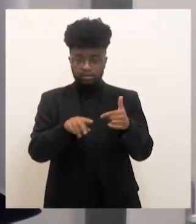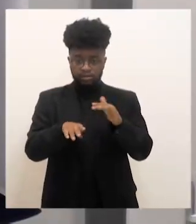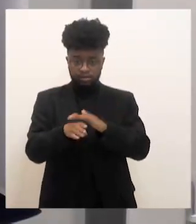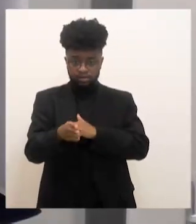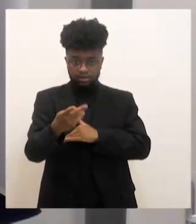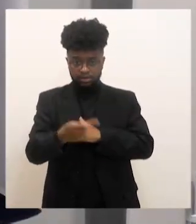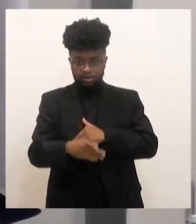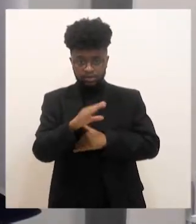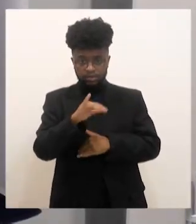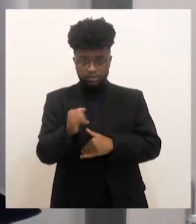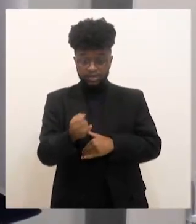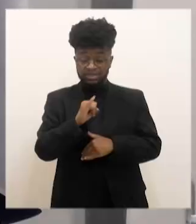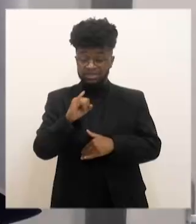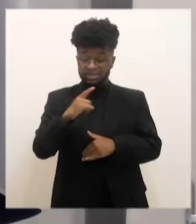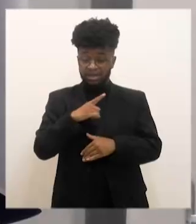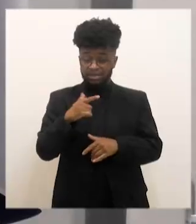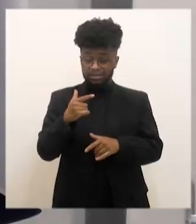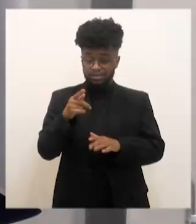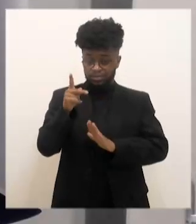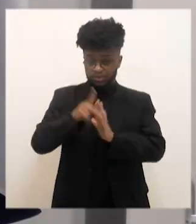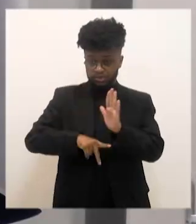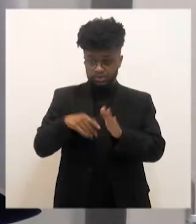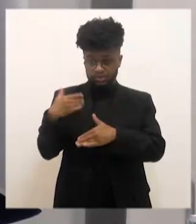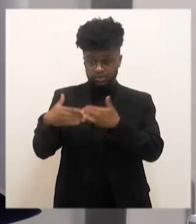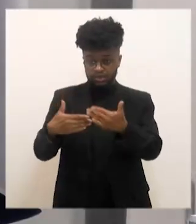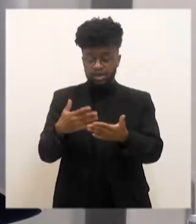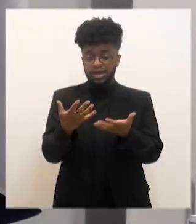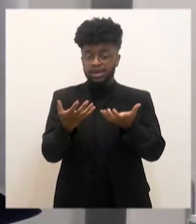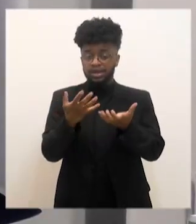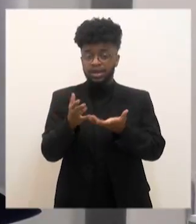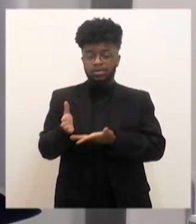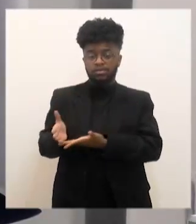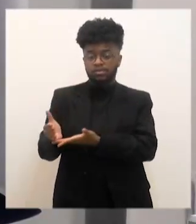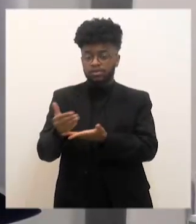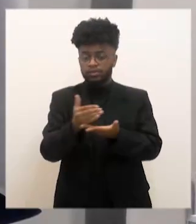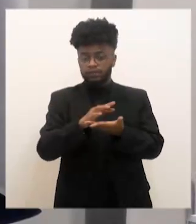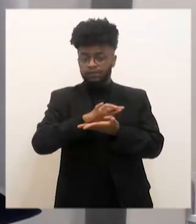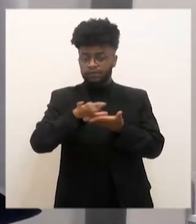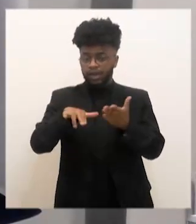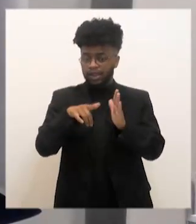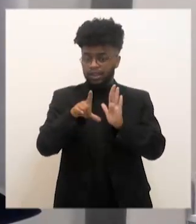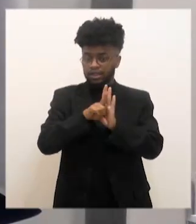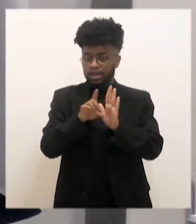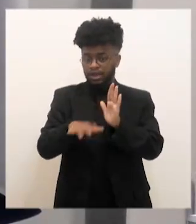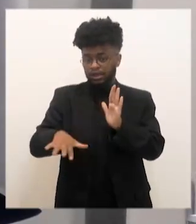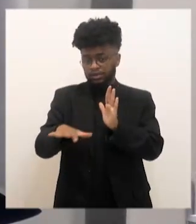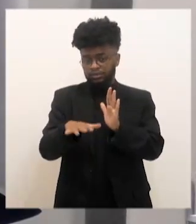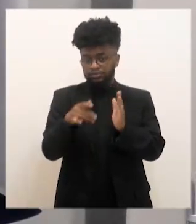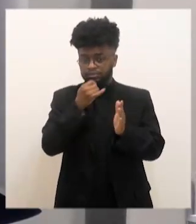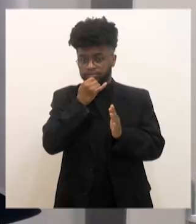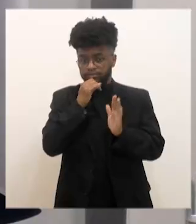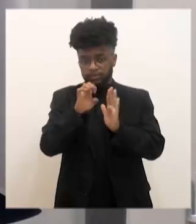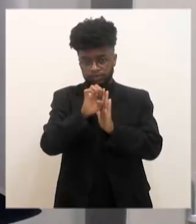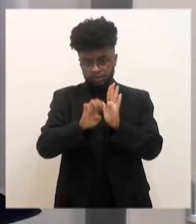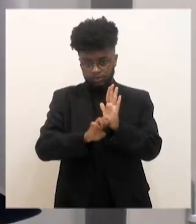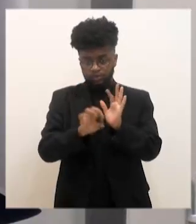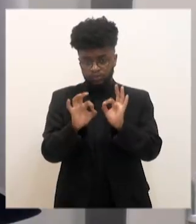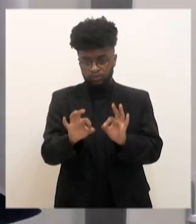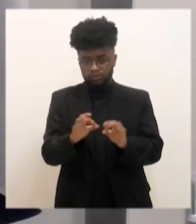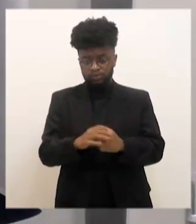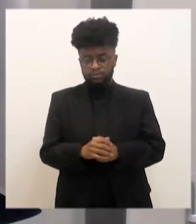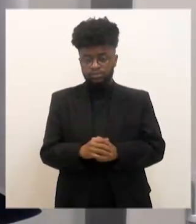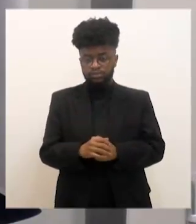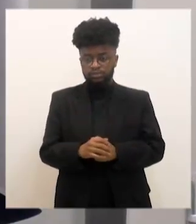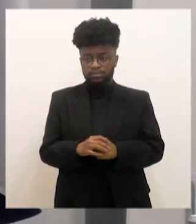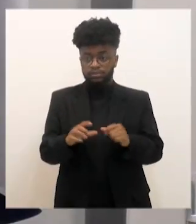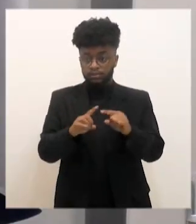CCJ é quando tem um projeto tramitando que visa consolidar um conjunto de legislações mais amplo, no caso dos estatutos propriamente dito.